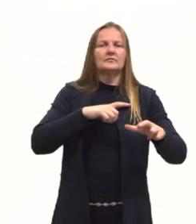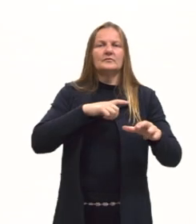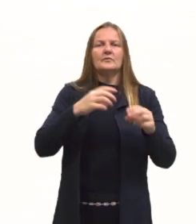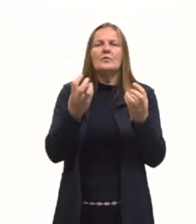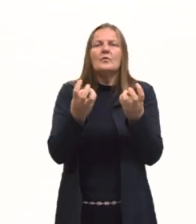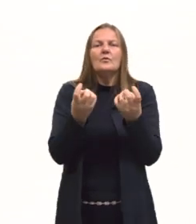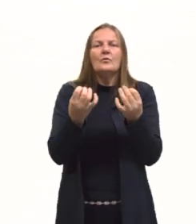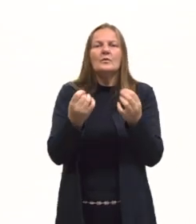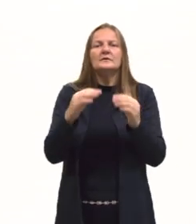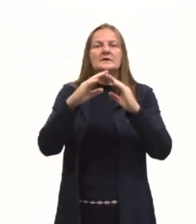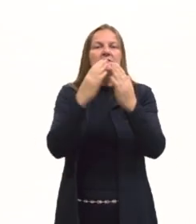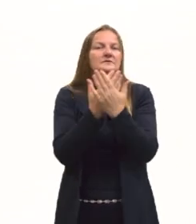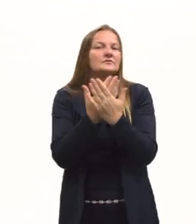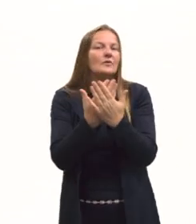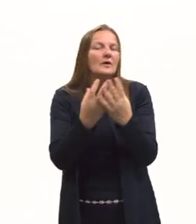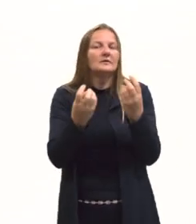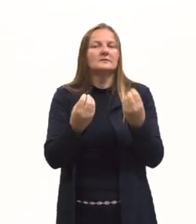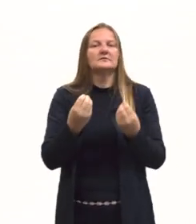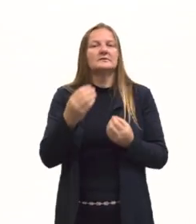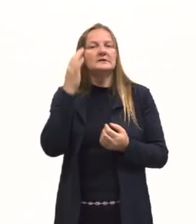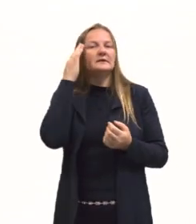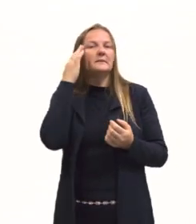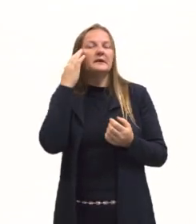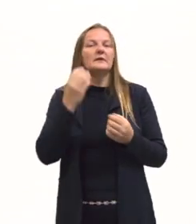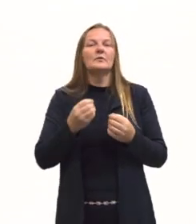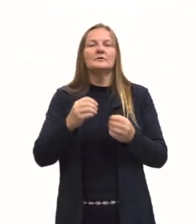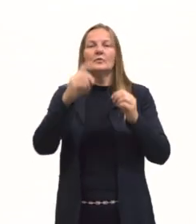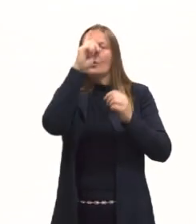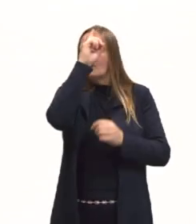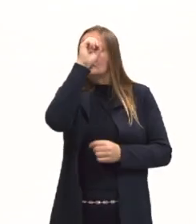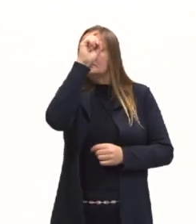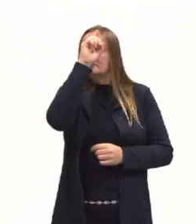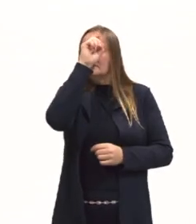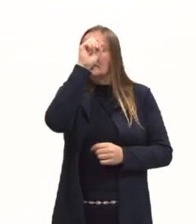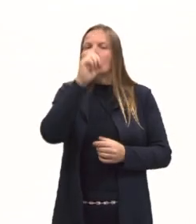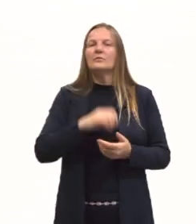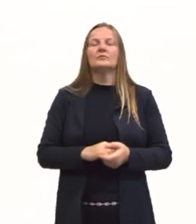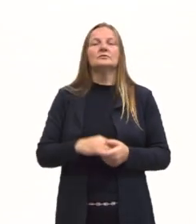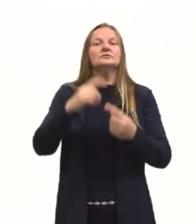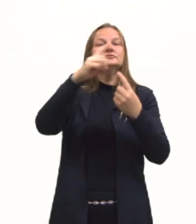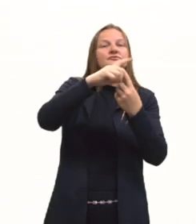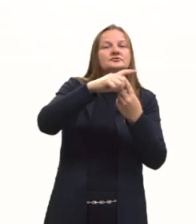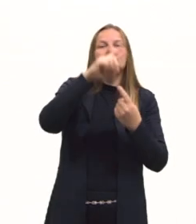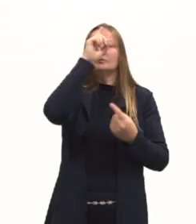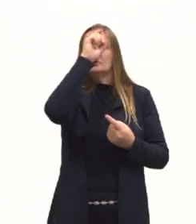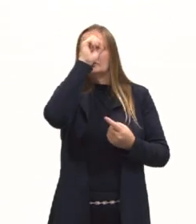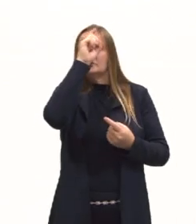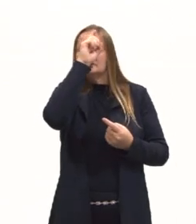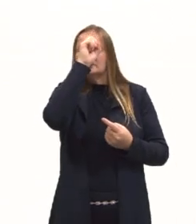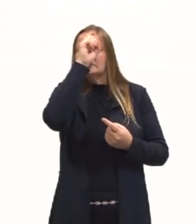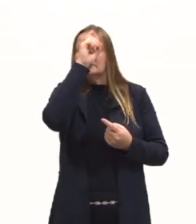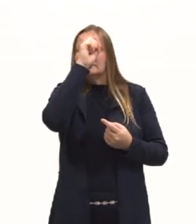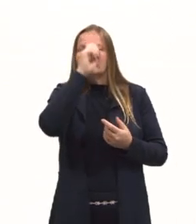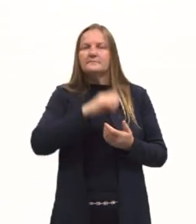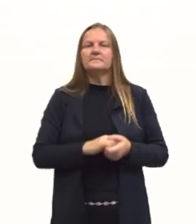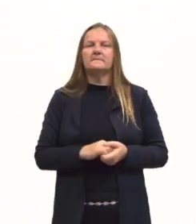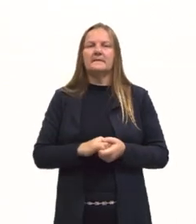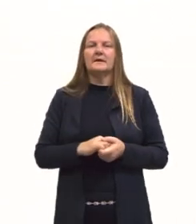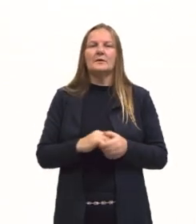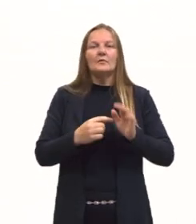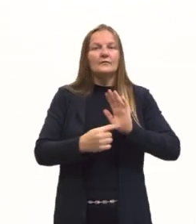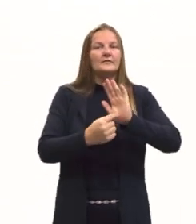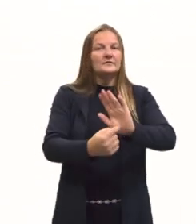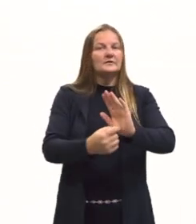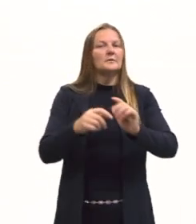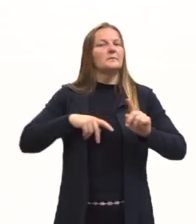de escolas por exemplo quantidade de hospitais ou tipo de hospital que eu vou ter que ir o fim e